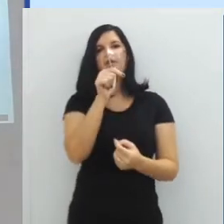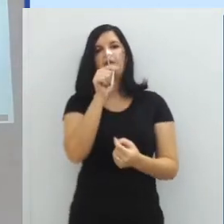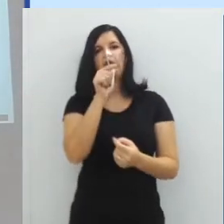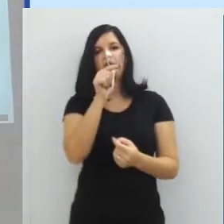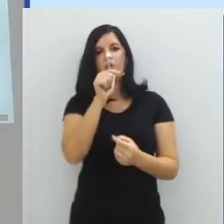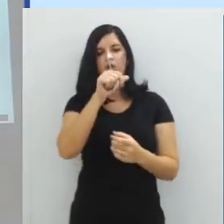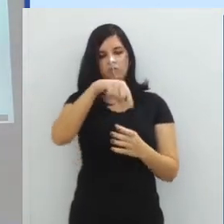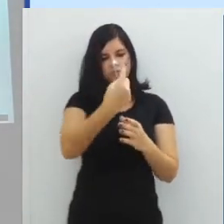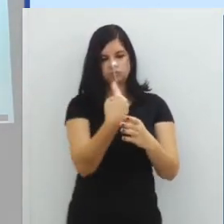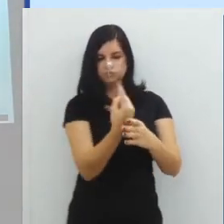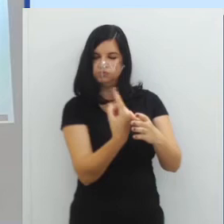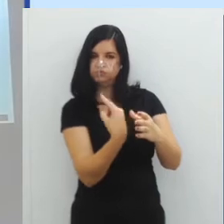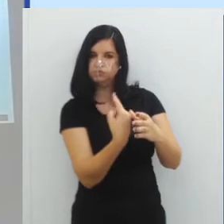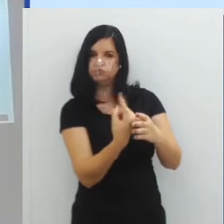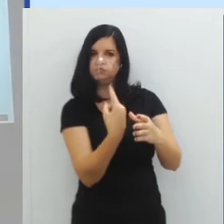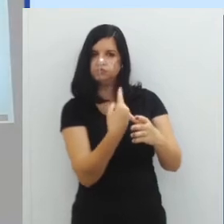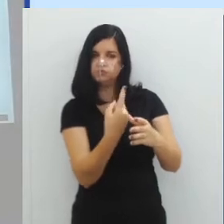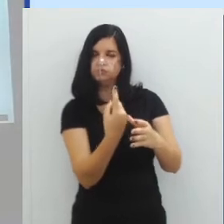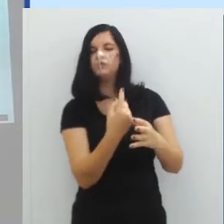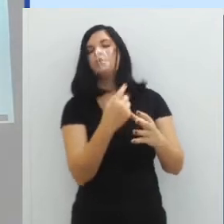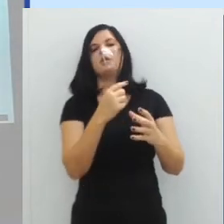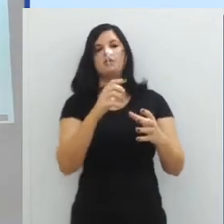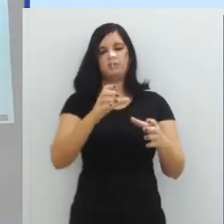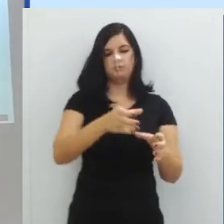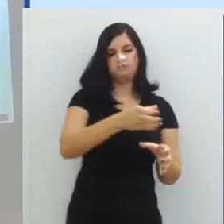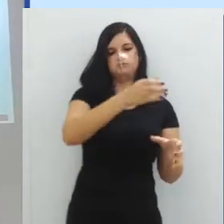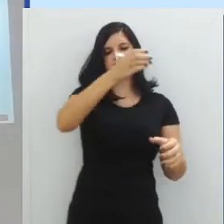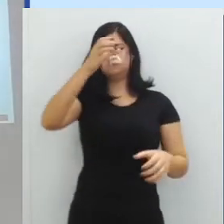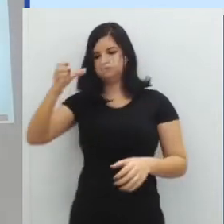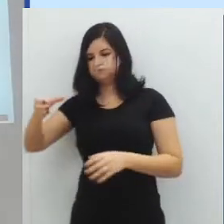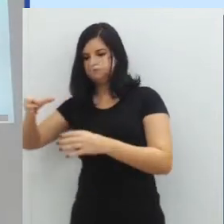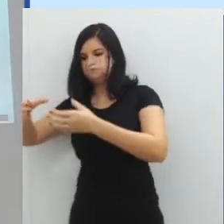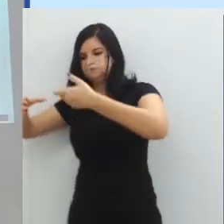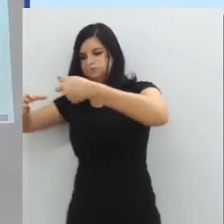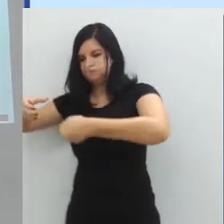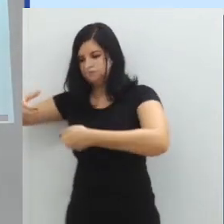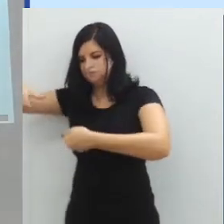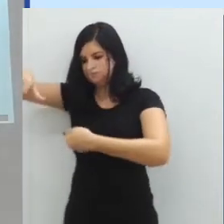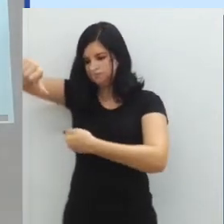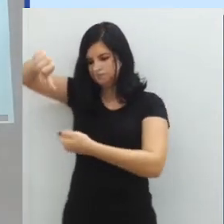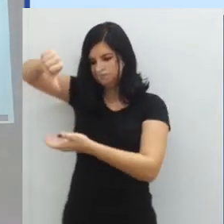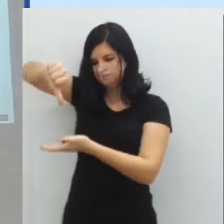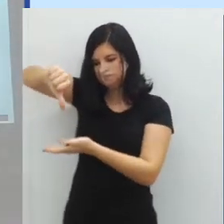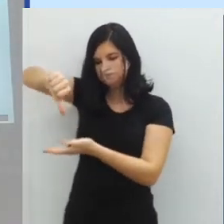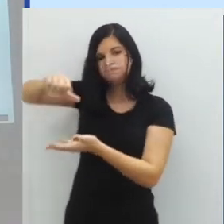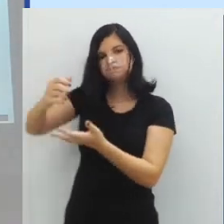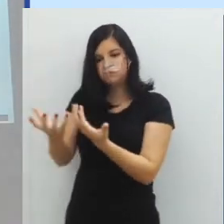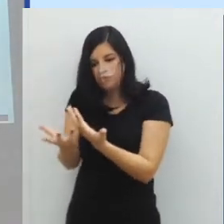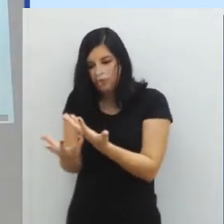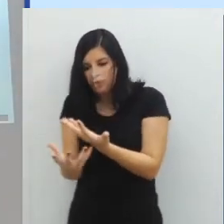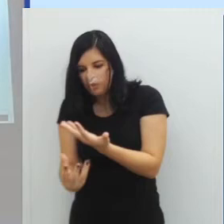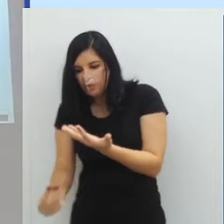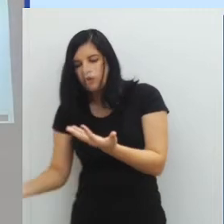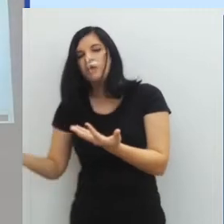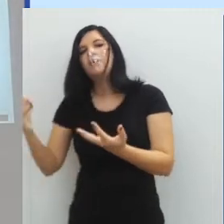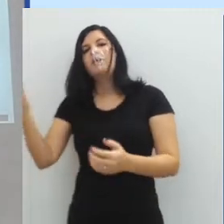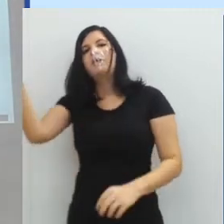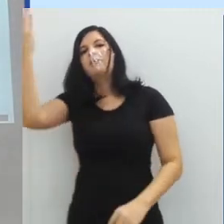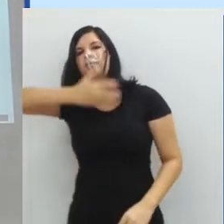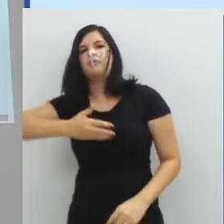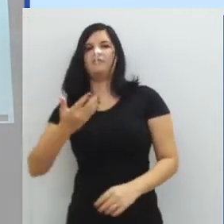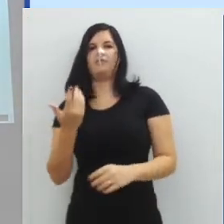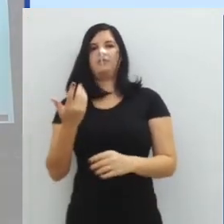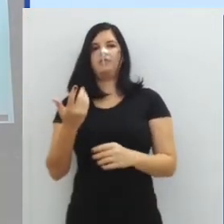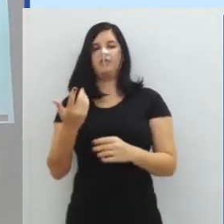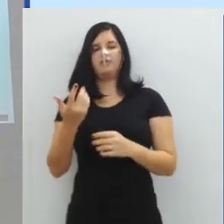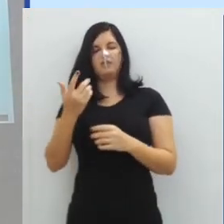peneirar o bagaço do repolho roxo e a partir daí você tem um indicador de ácido e